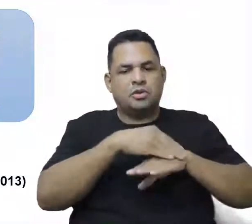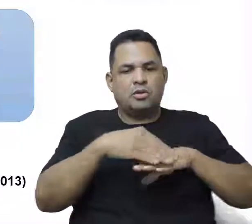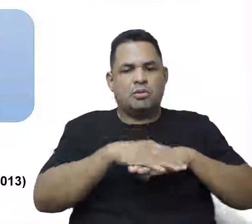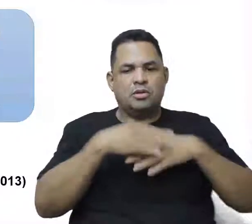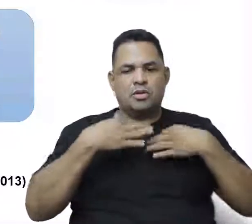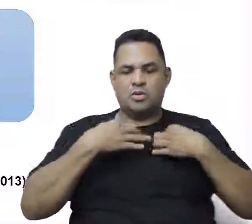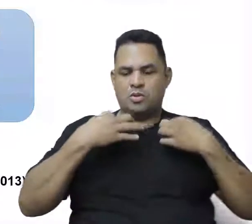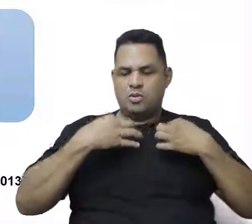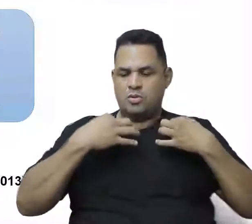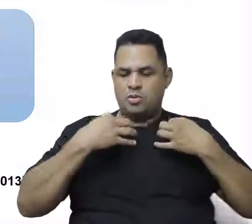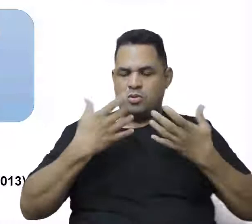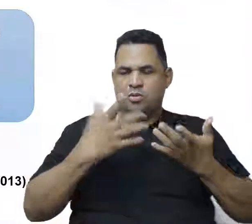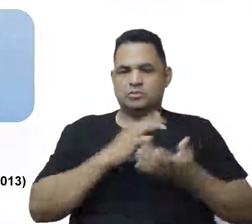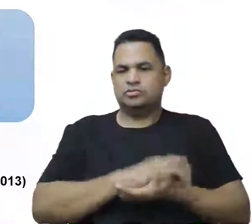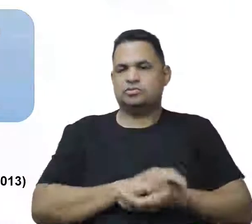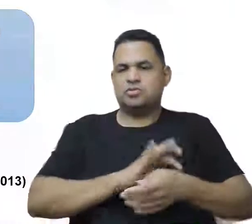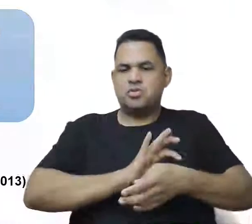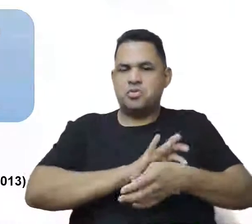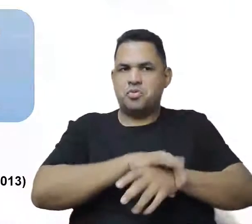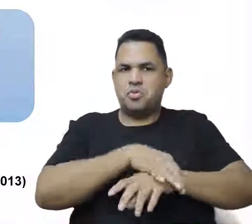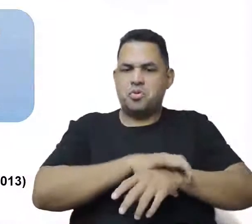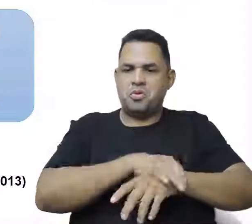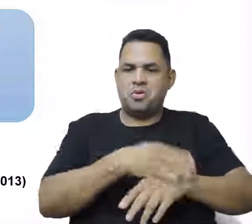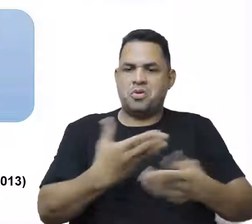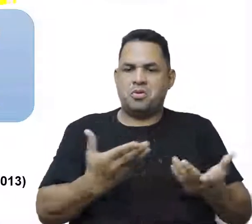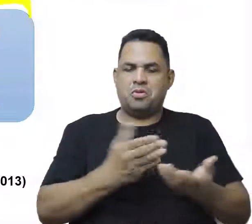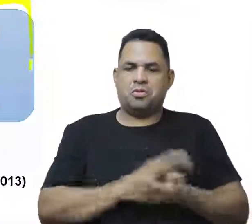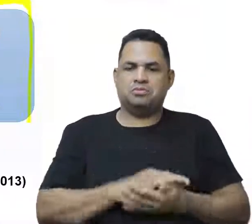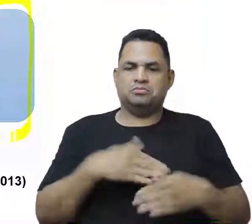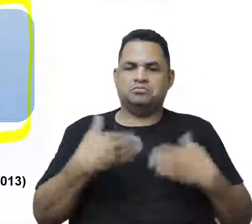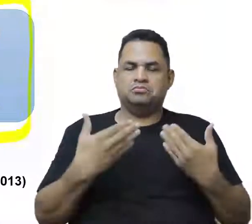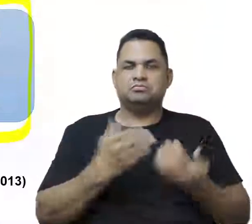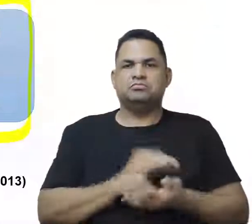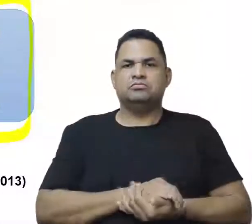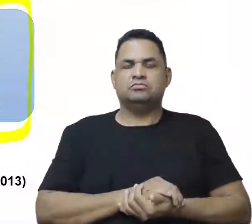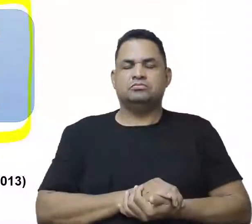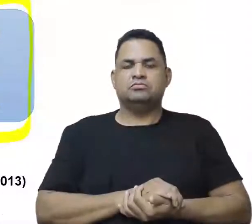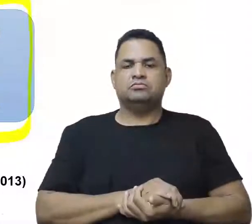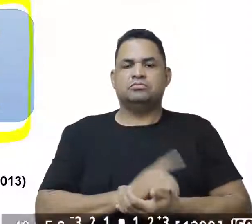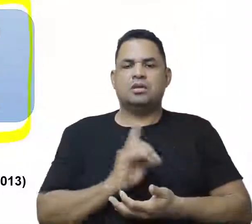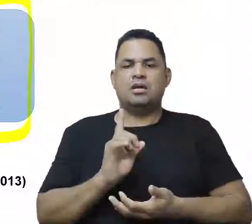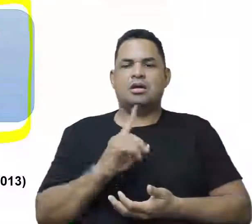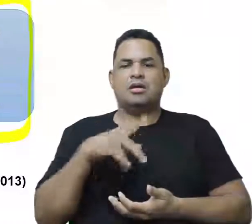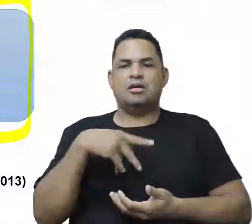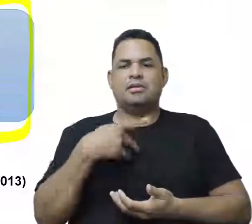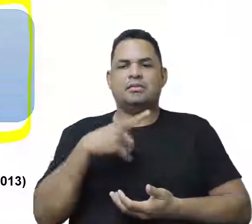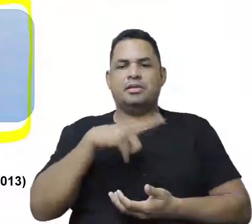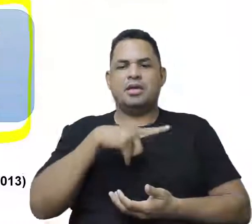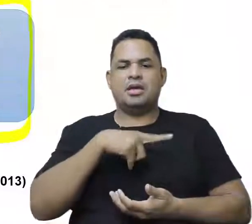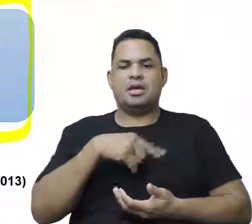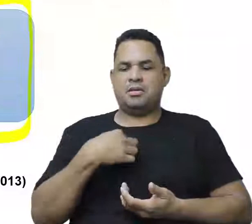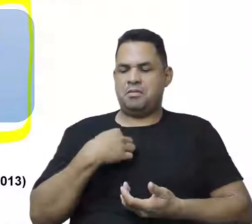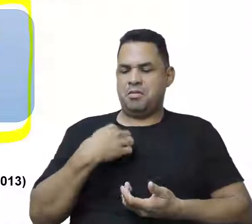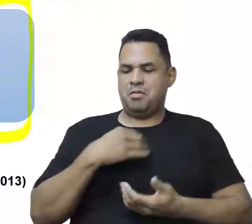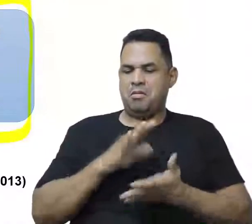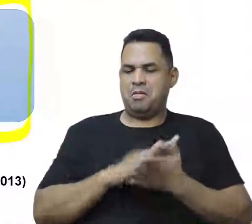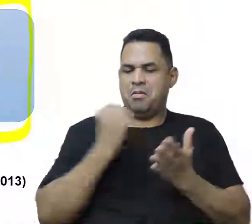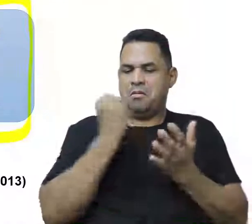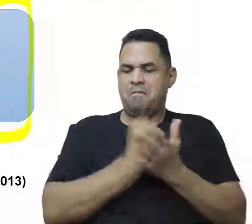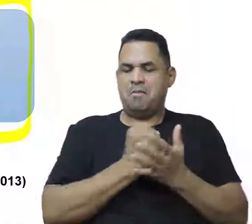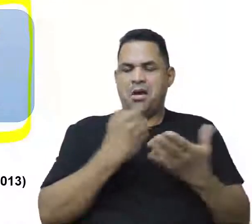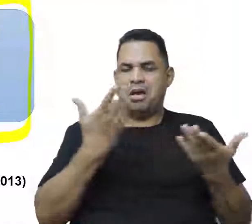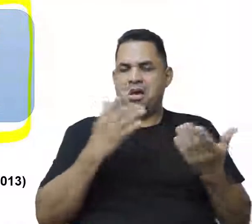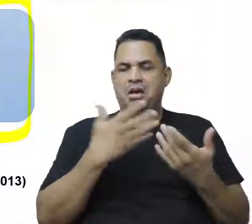sapatos, roupas, acessórios. E como a professora Iris falou, não é que você tem que ter uma roupa de marca, de